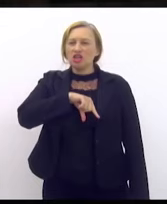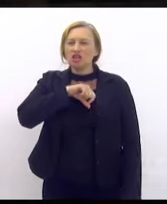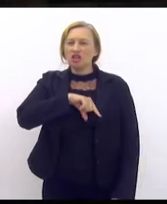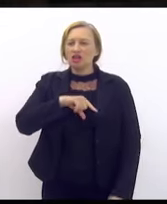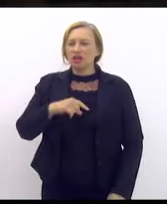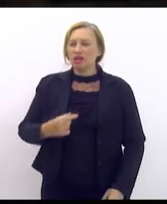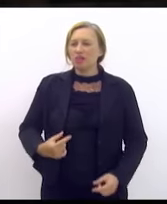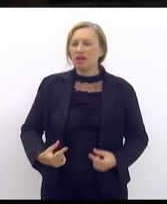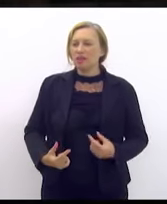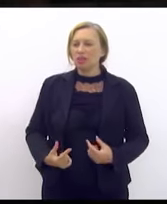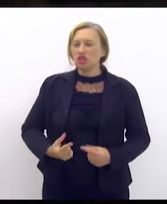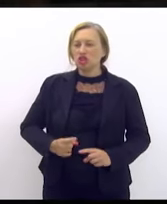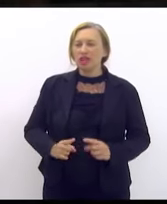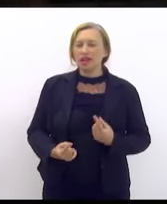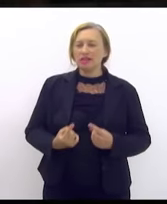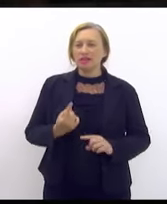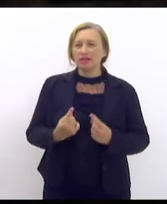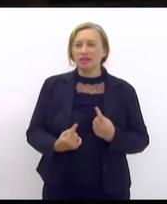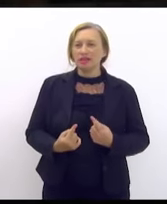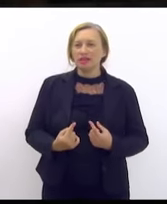senhor presidente